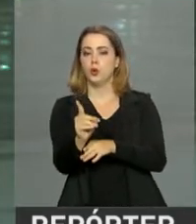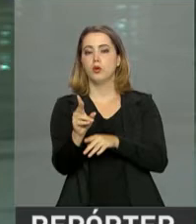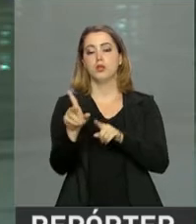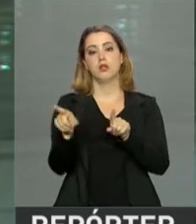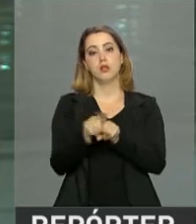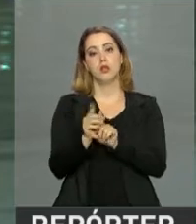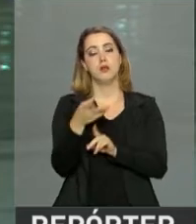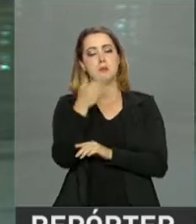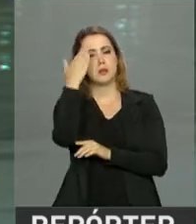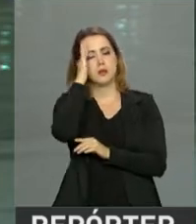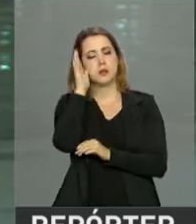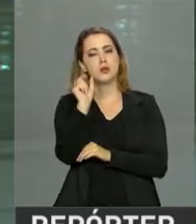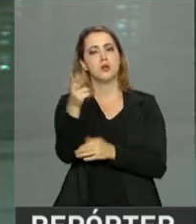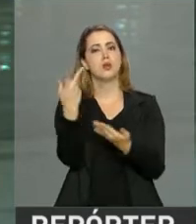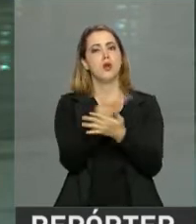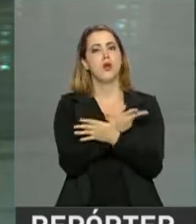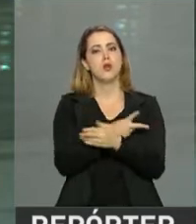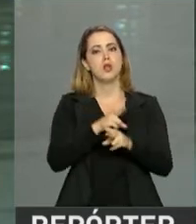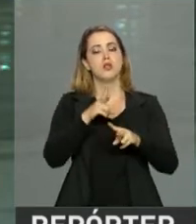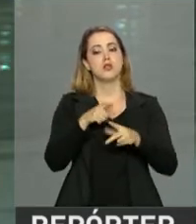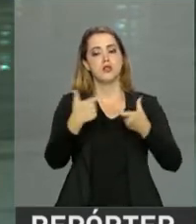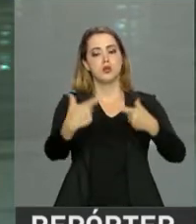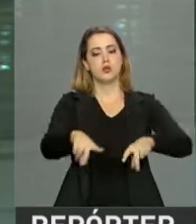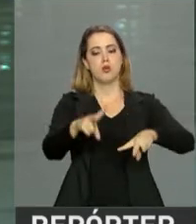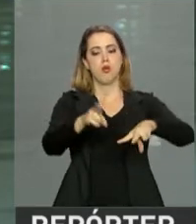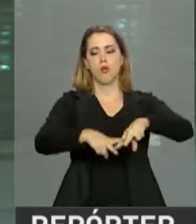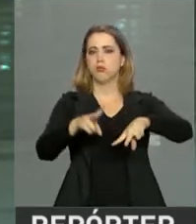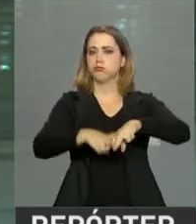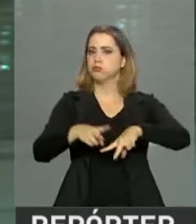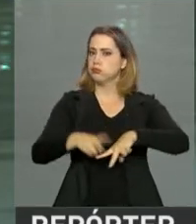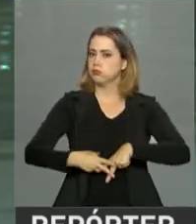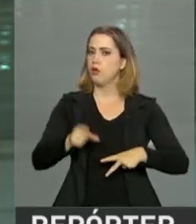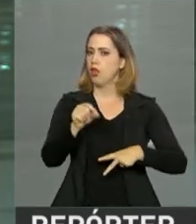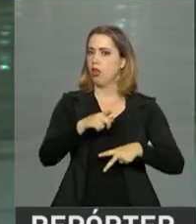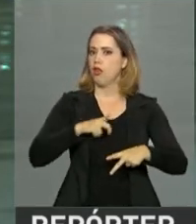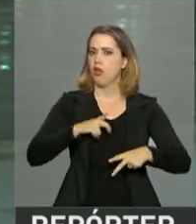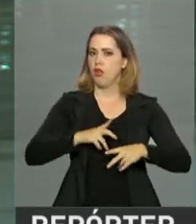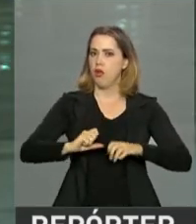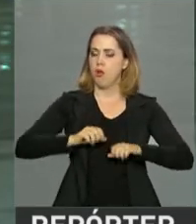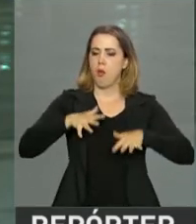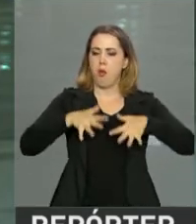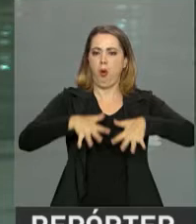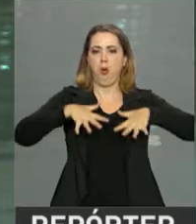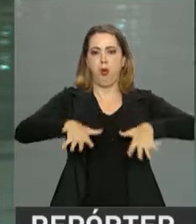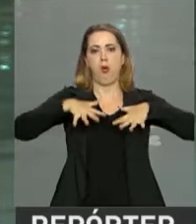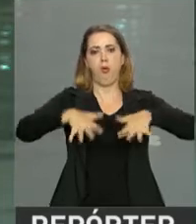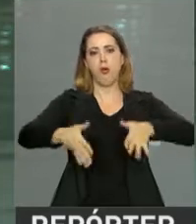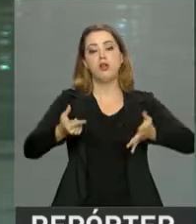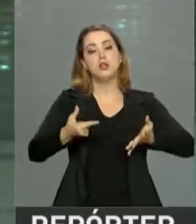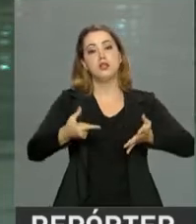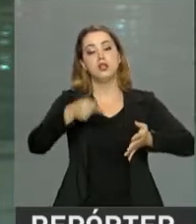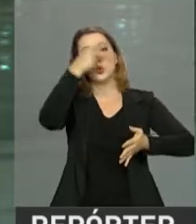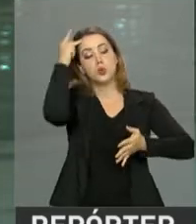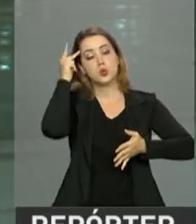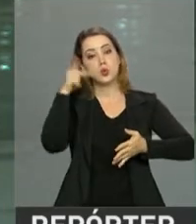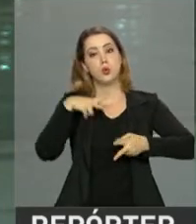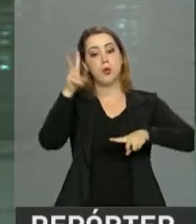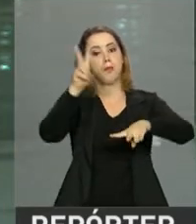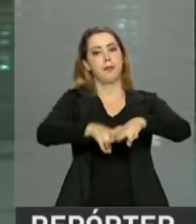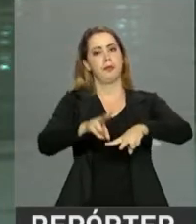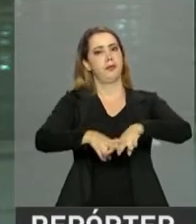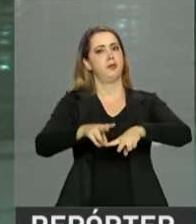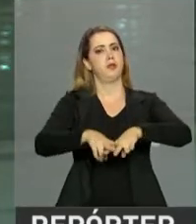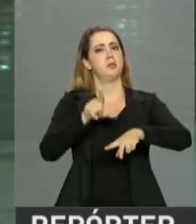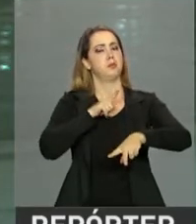prisional desses dois estados no fim de semana houve rebeliões em penitenciárias de roraima e rondônia que